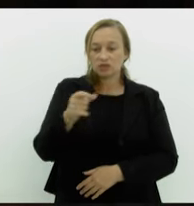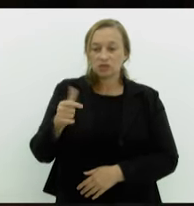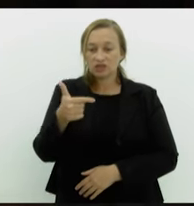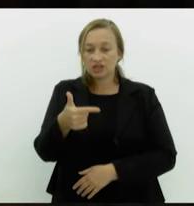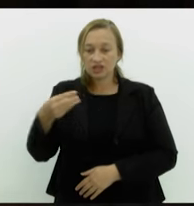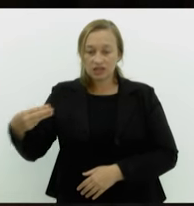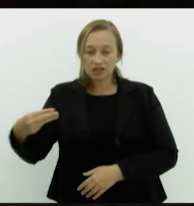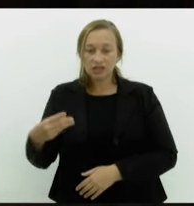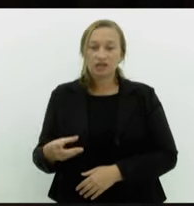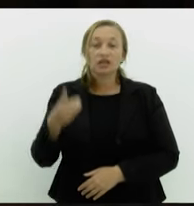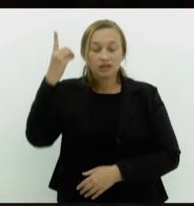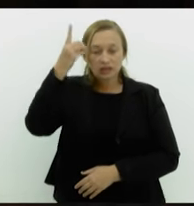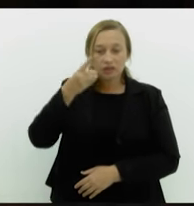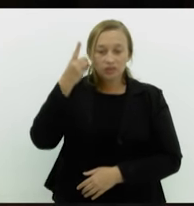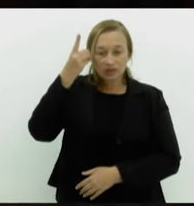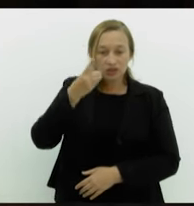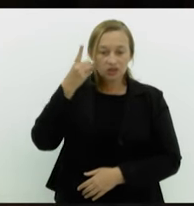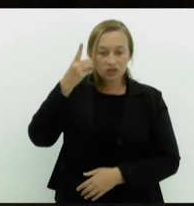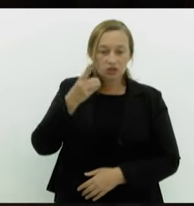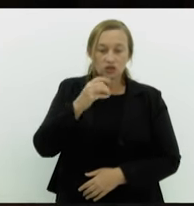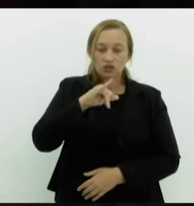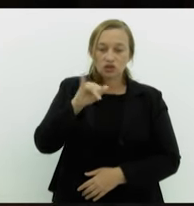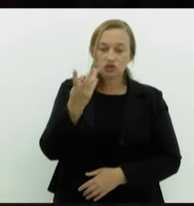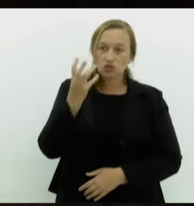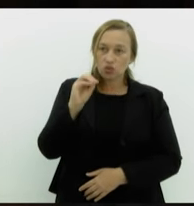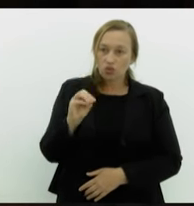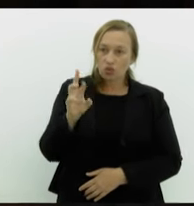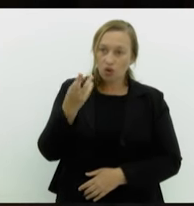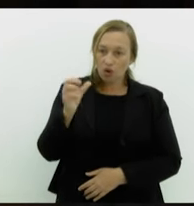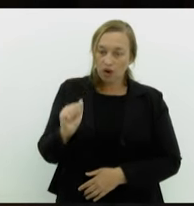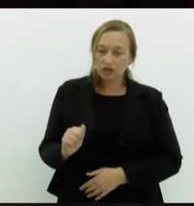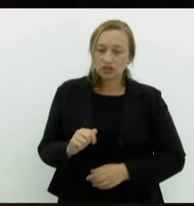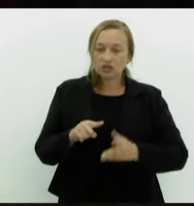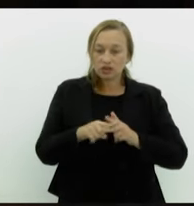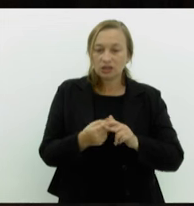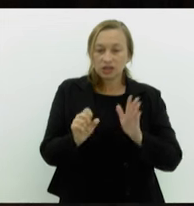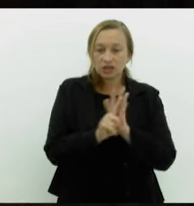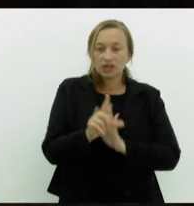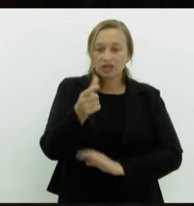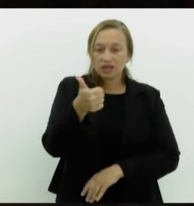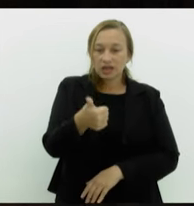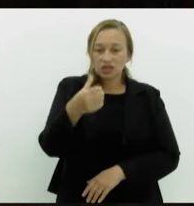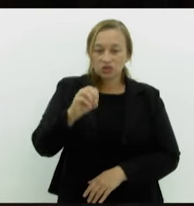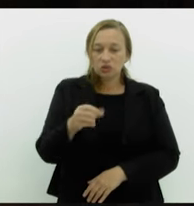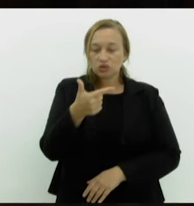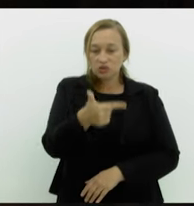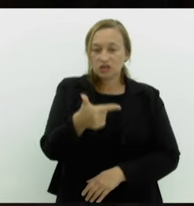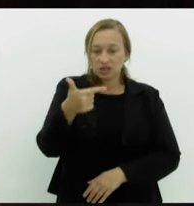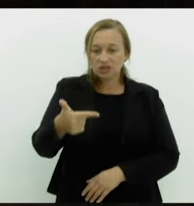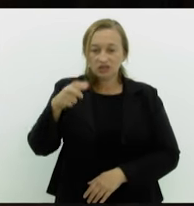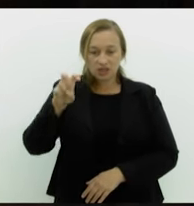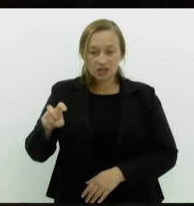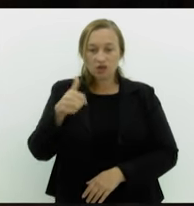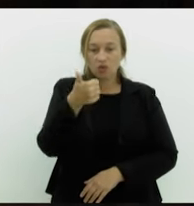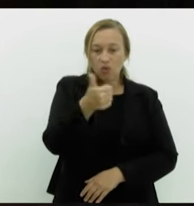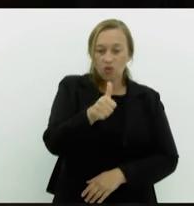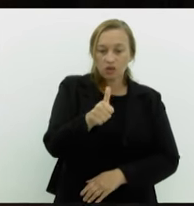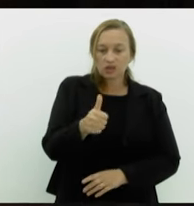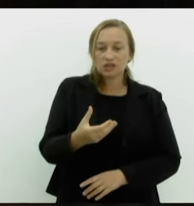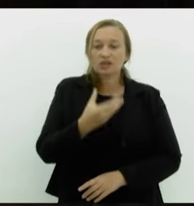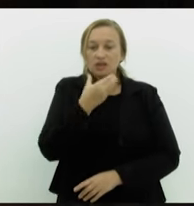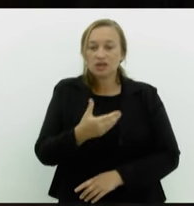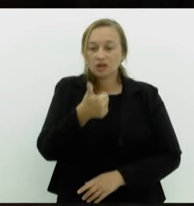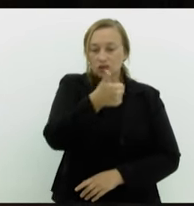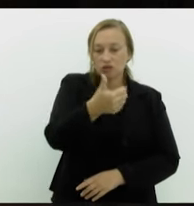2775/2023, de autoria do deputado Júlio Rocha, que altera a lei 10.225, de 11 de dezembro de